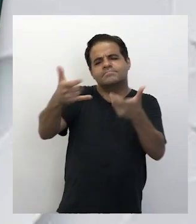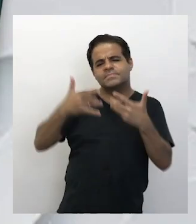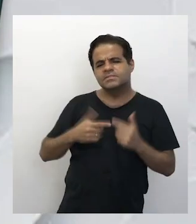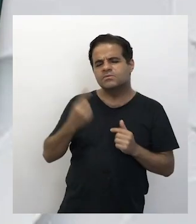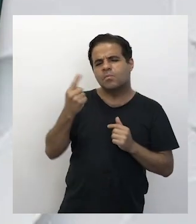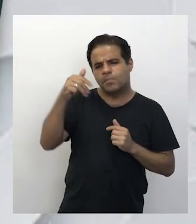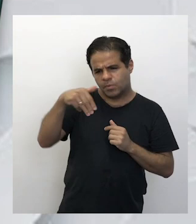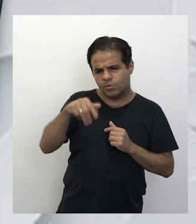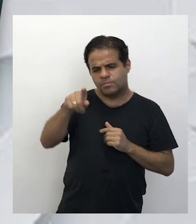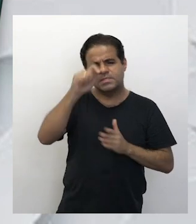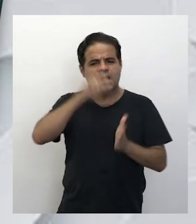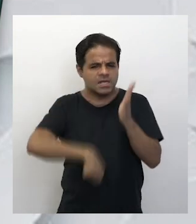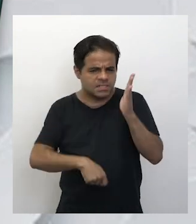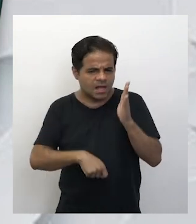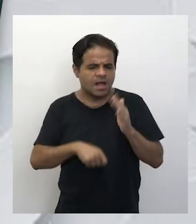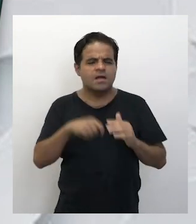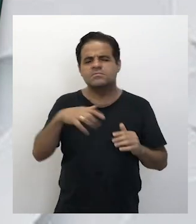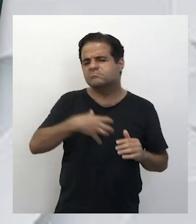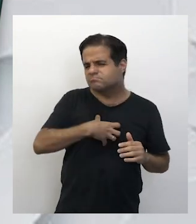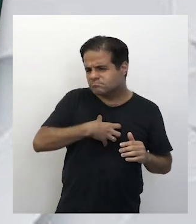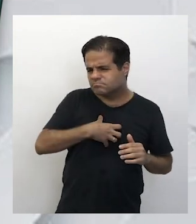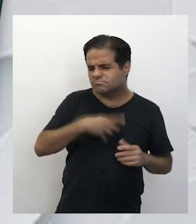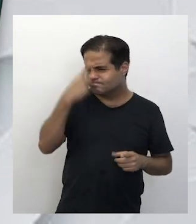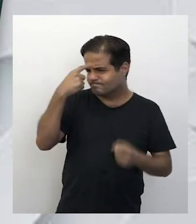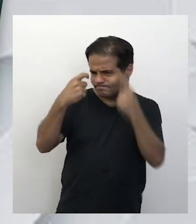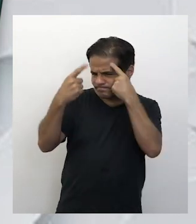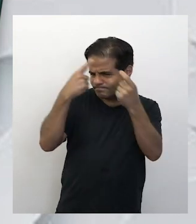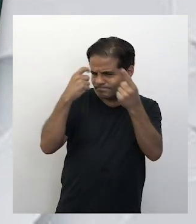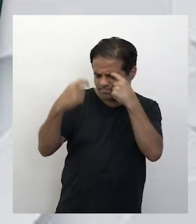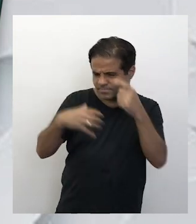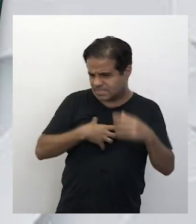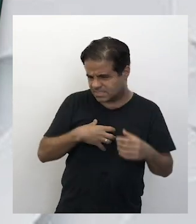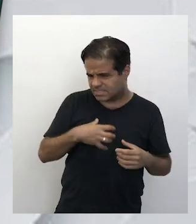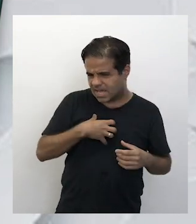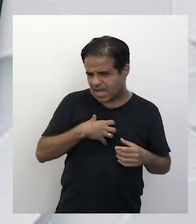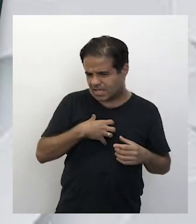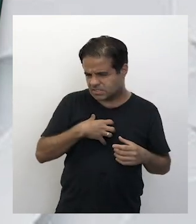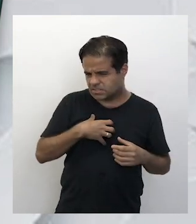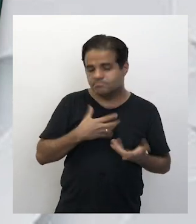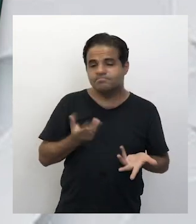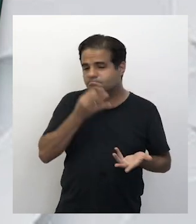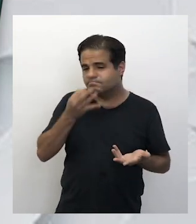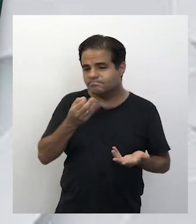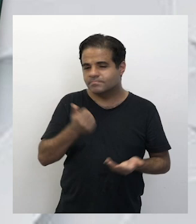para vocês registrarem. Você se considera criativo? Conta pra gente aqui.